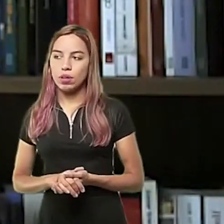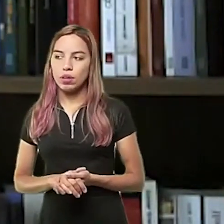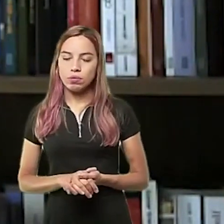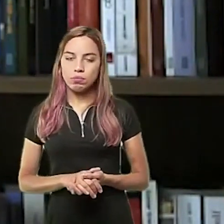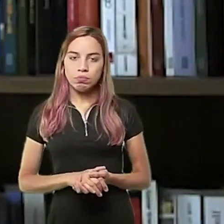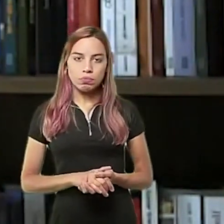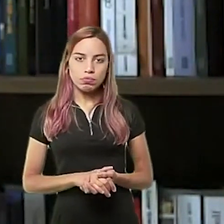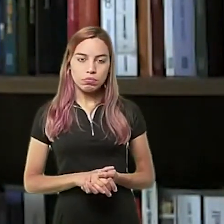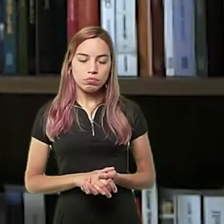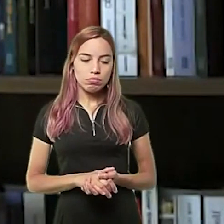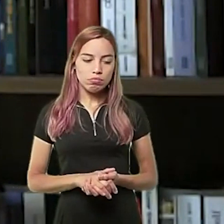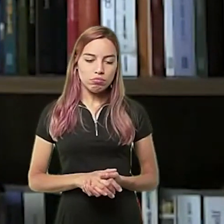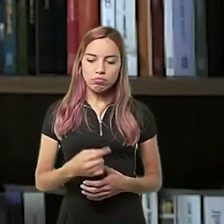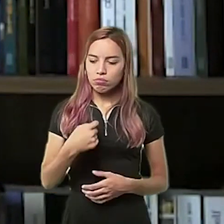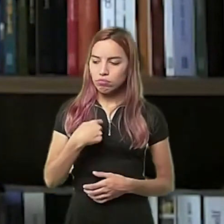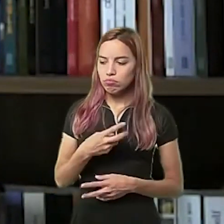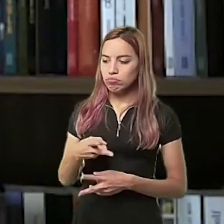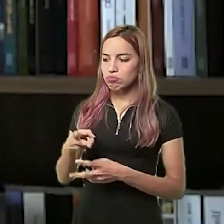isso surja